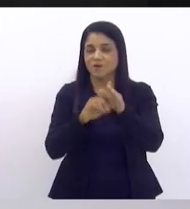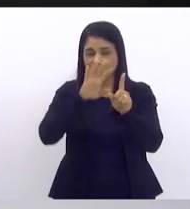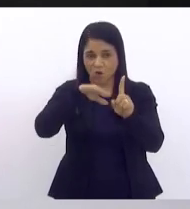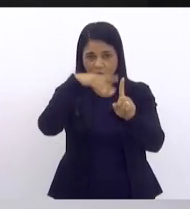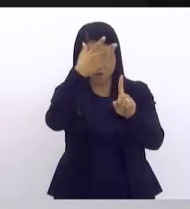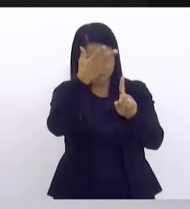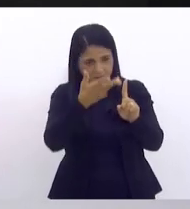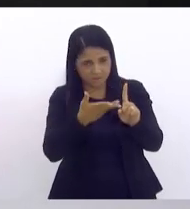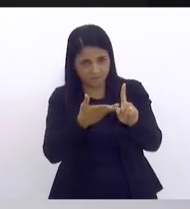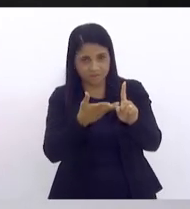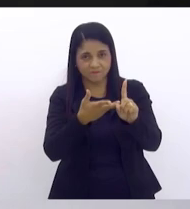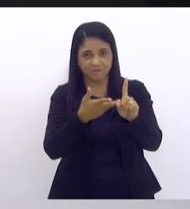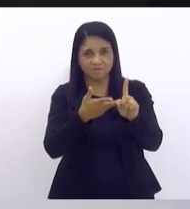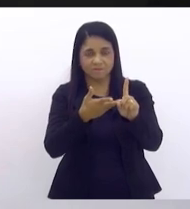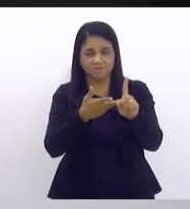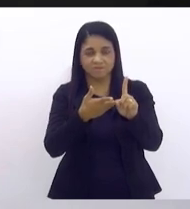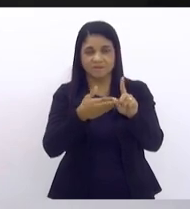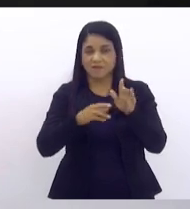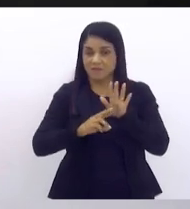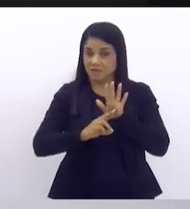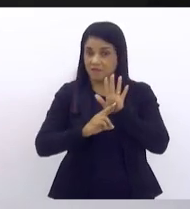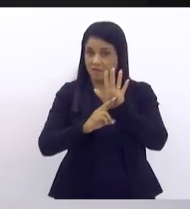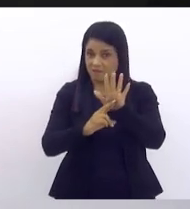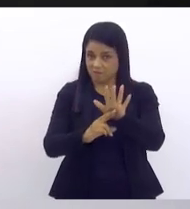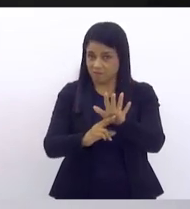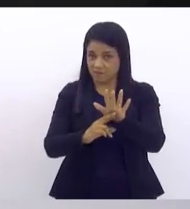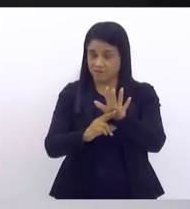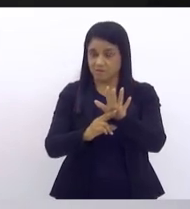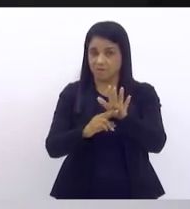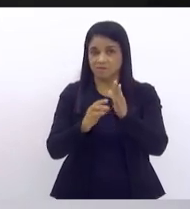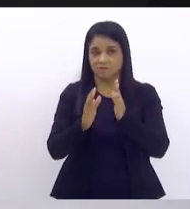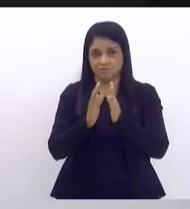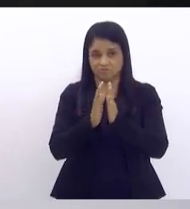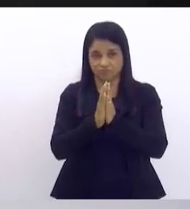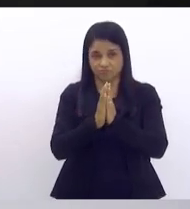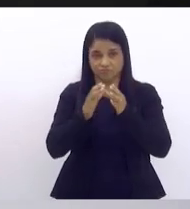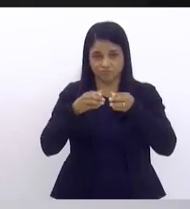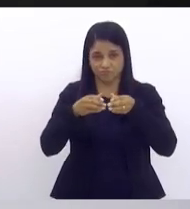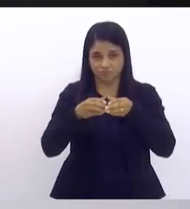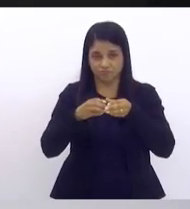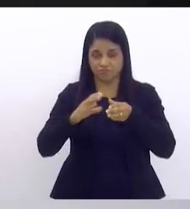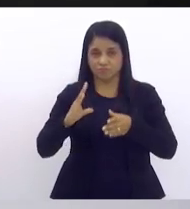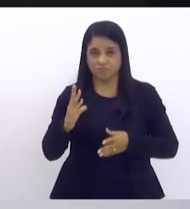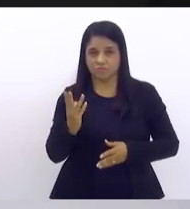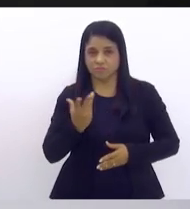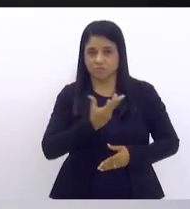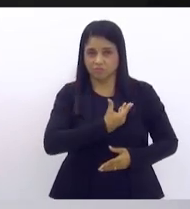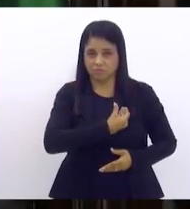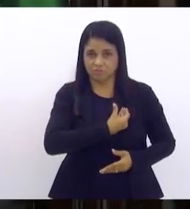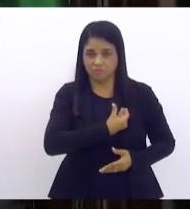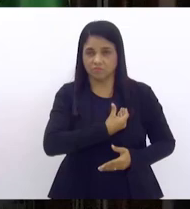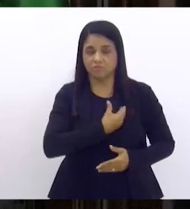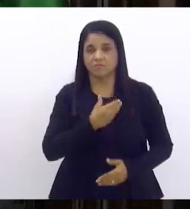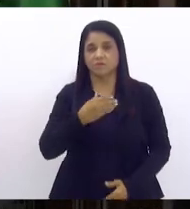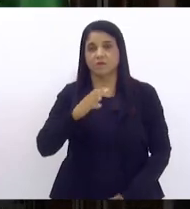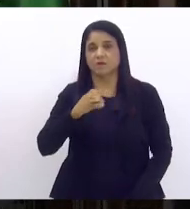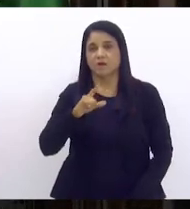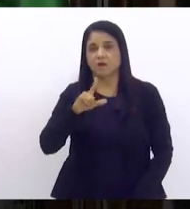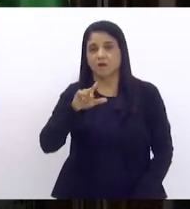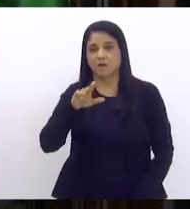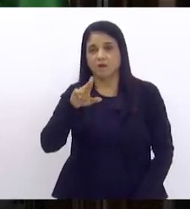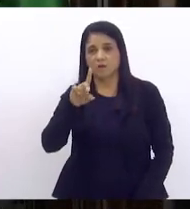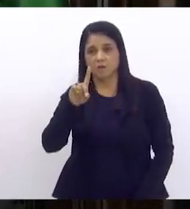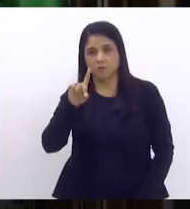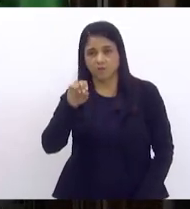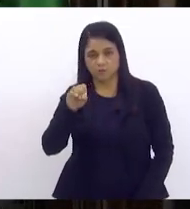homenagem, então, representando, evidentemente, a renovação, o senhor Cláudio Alexandre Silva da Costa, à nossa